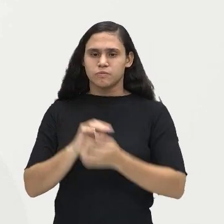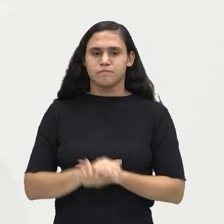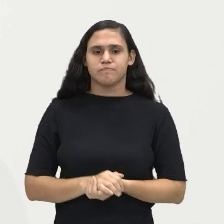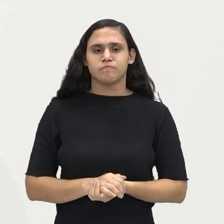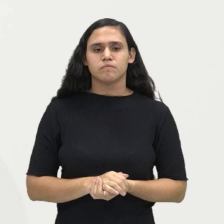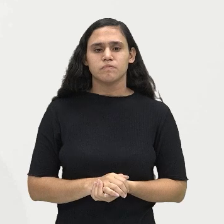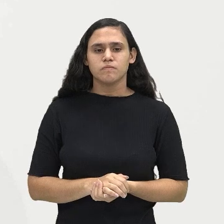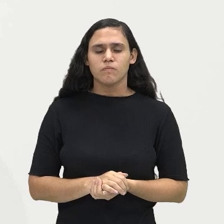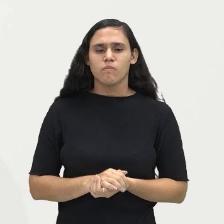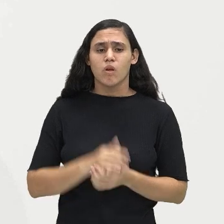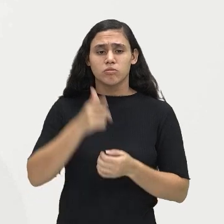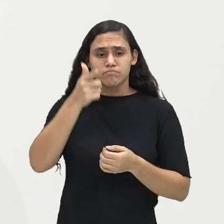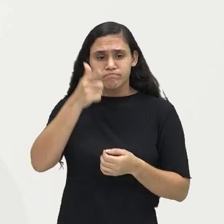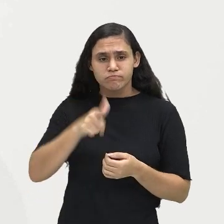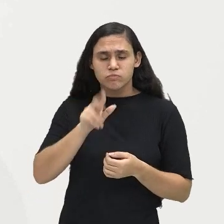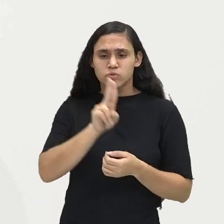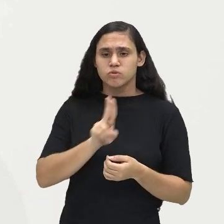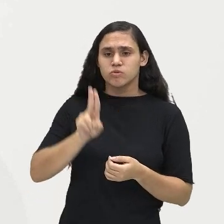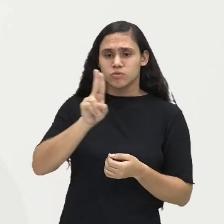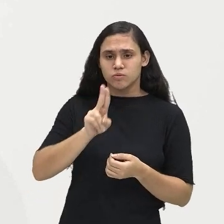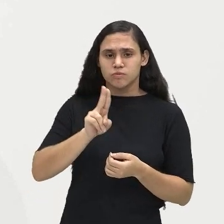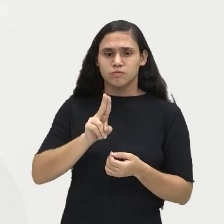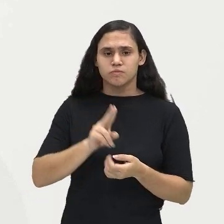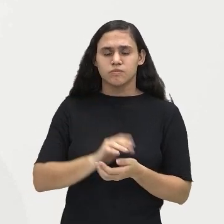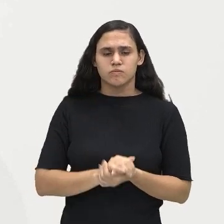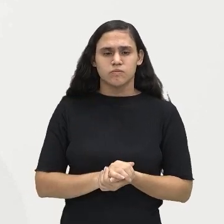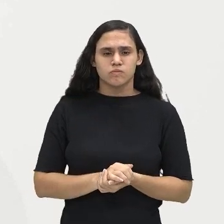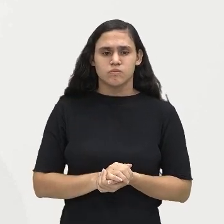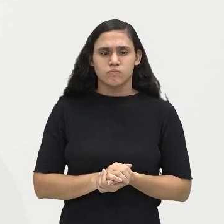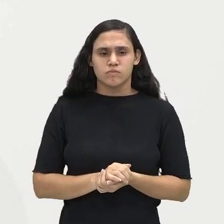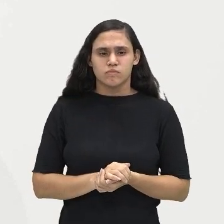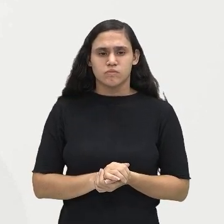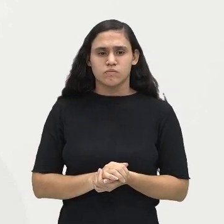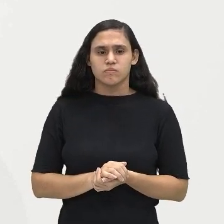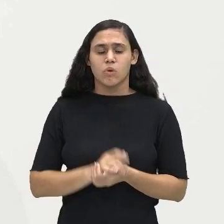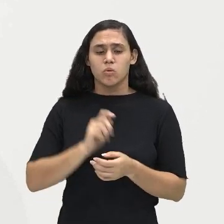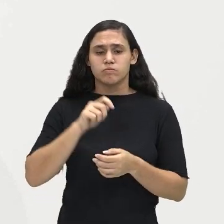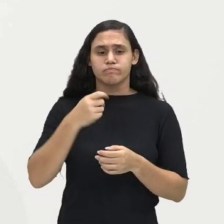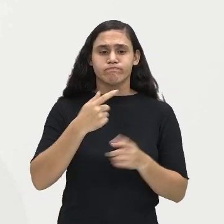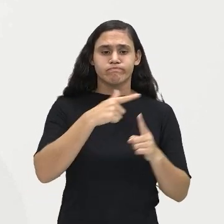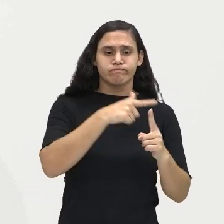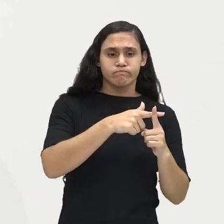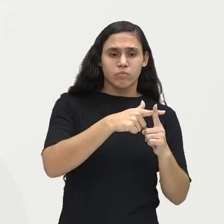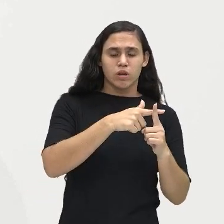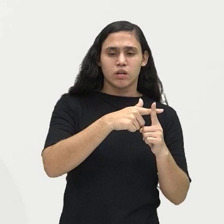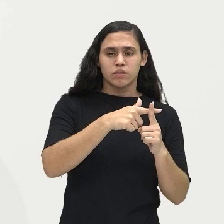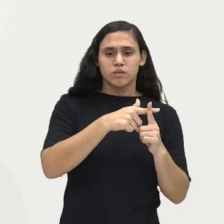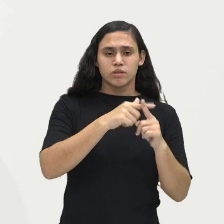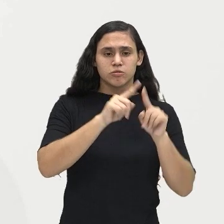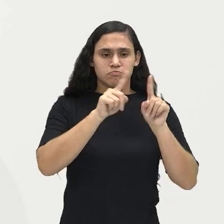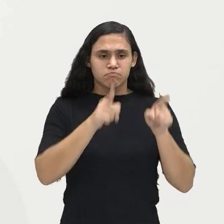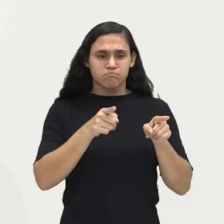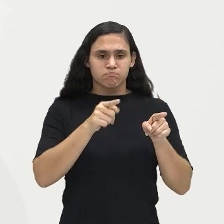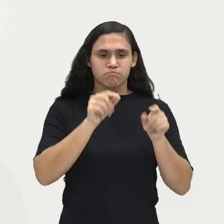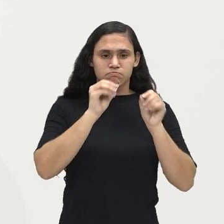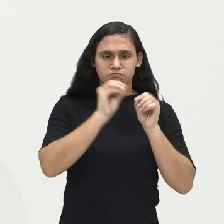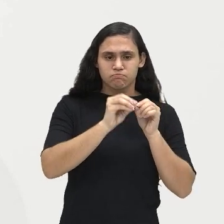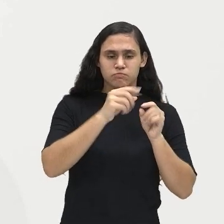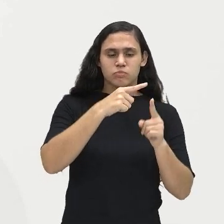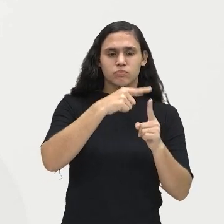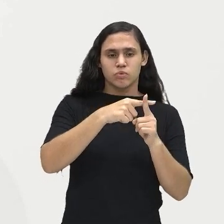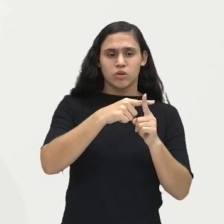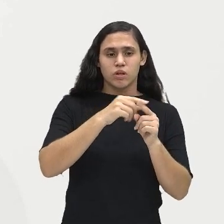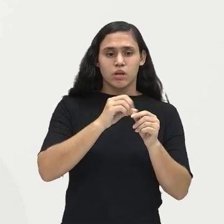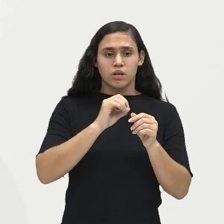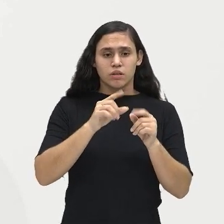gente repetiu o sinal que está dentro do parêntese. Mesma coisa aqui, ó. Sinal de mais e um sinal de menos dentro do parêntese. Repete, então, o sinal de